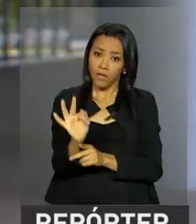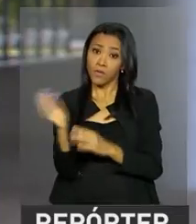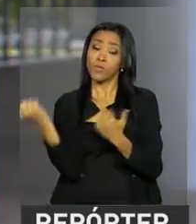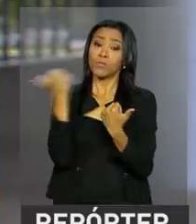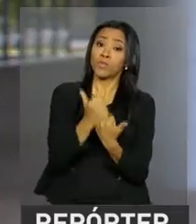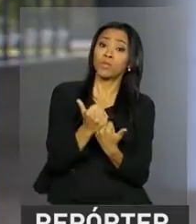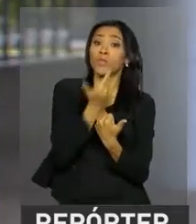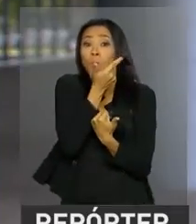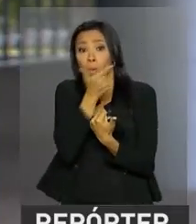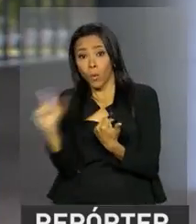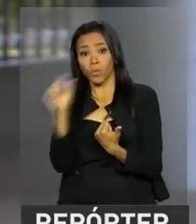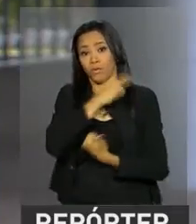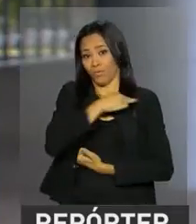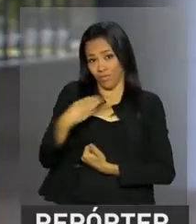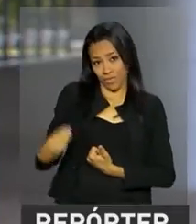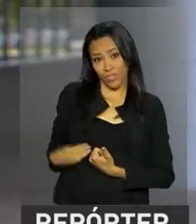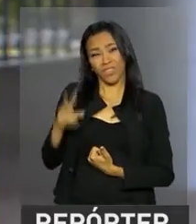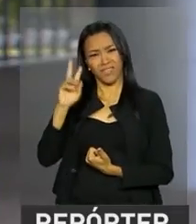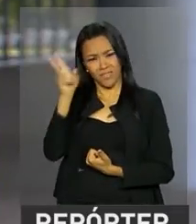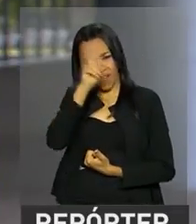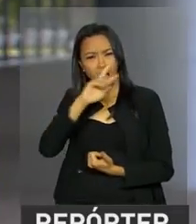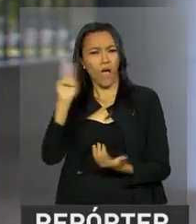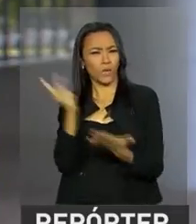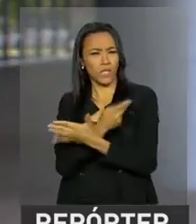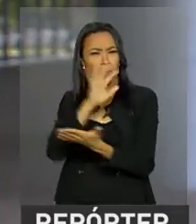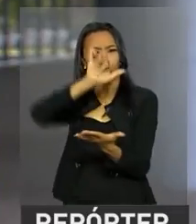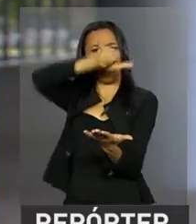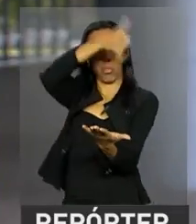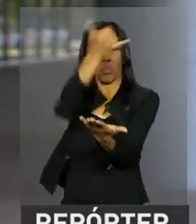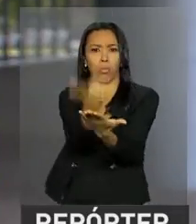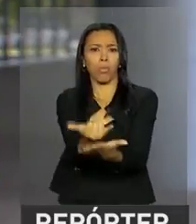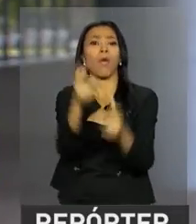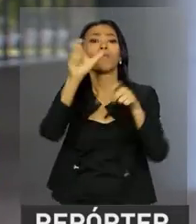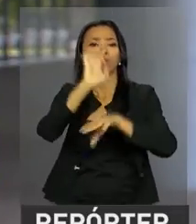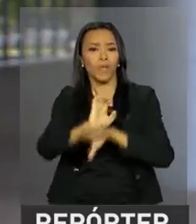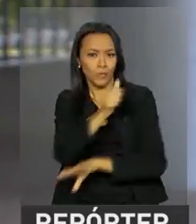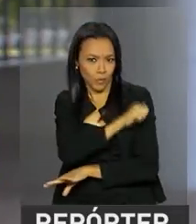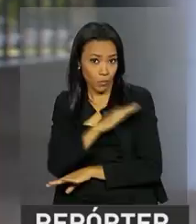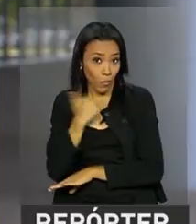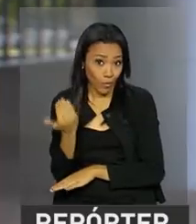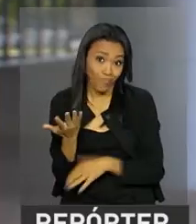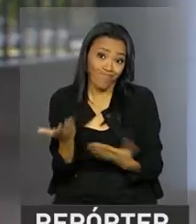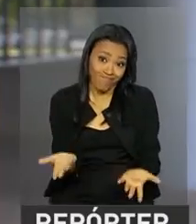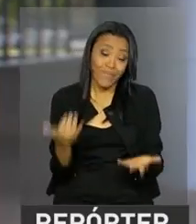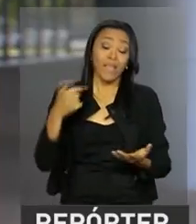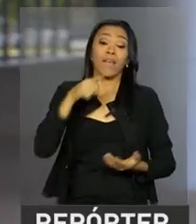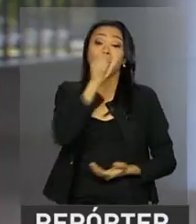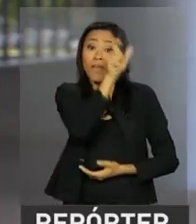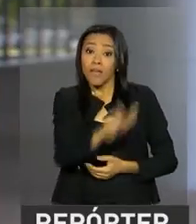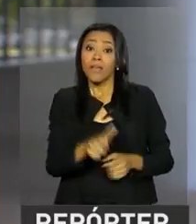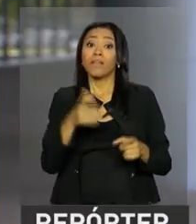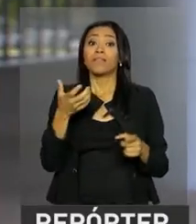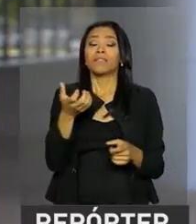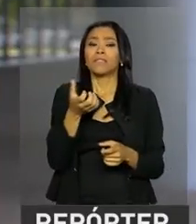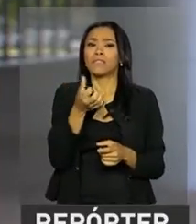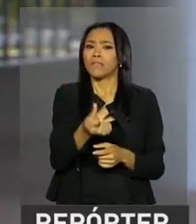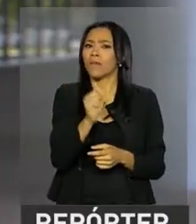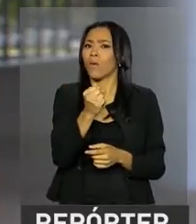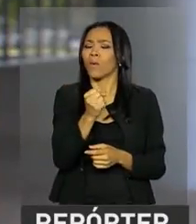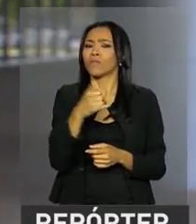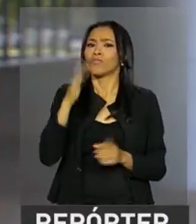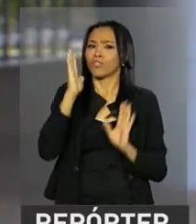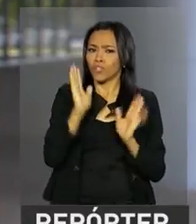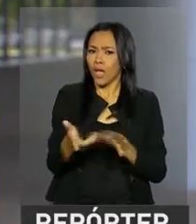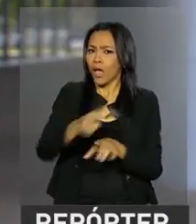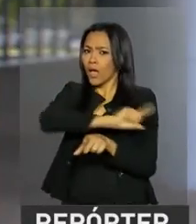ano em um acidente aéreo no estado do rio de janeiro osmar serraglio tem 68 anos já foi presidente da comissão de constituição e